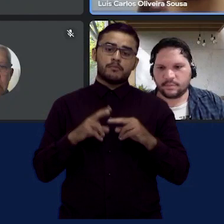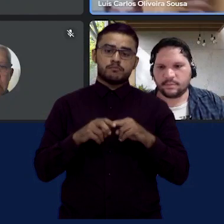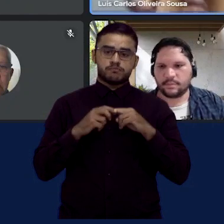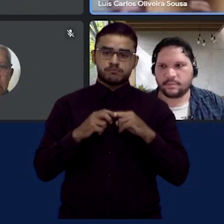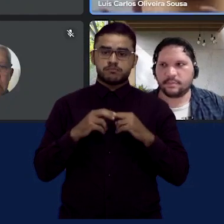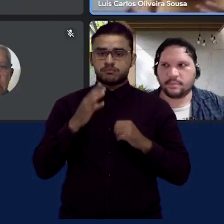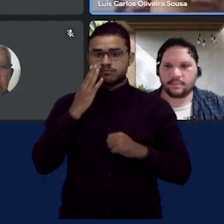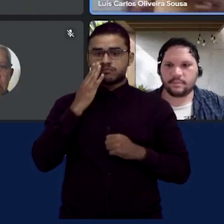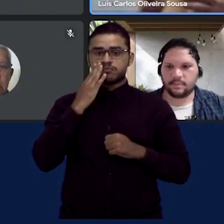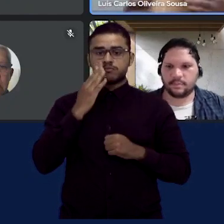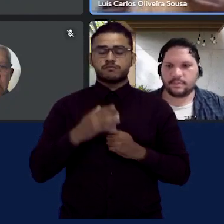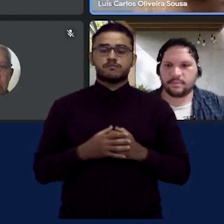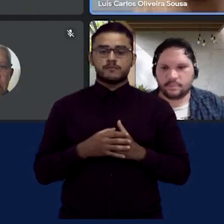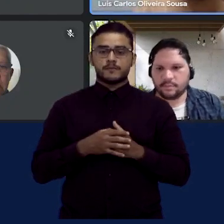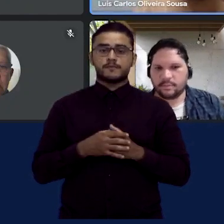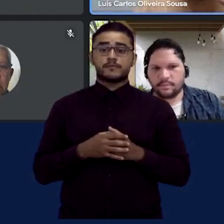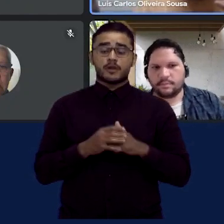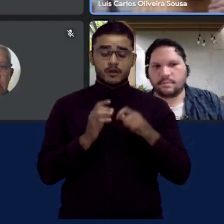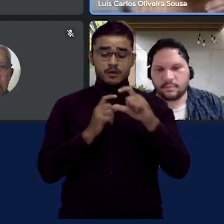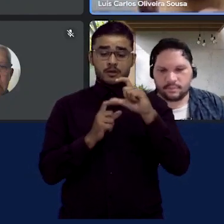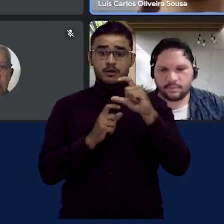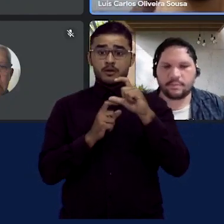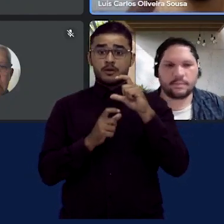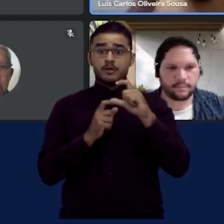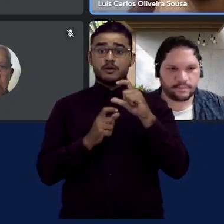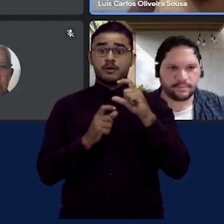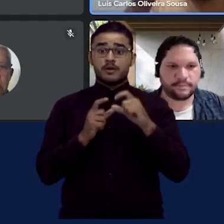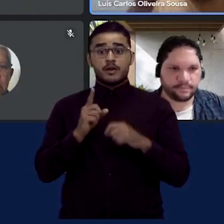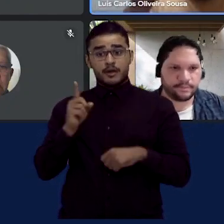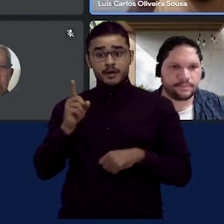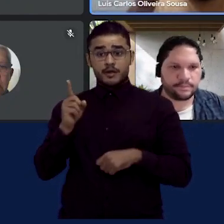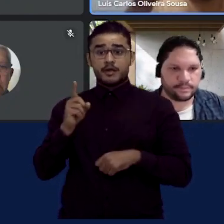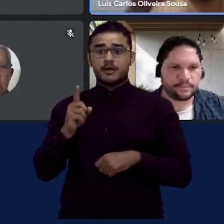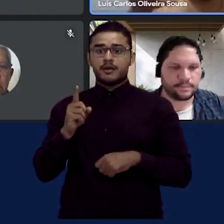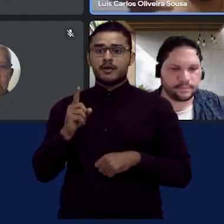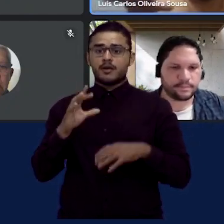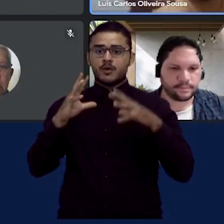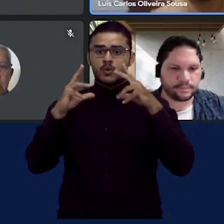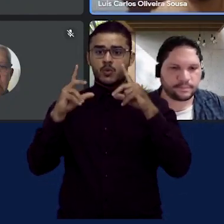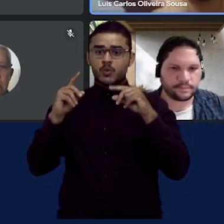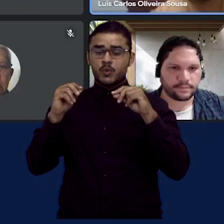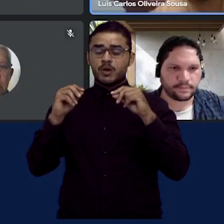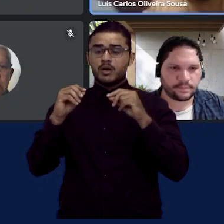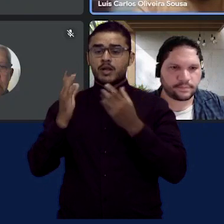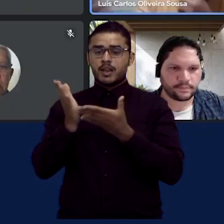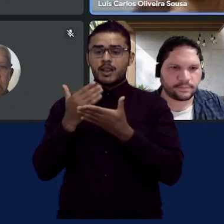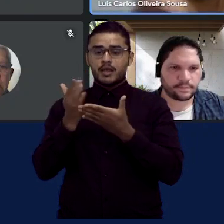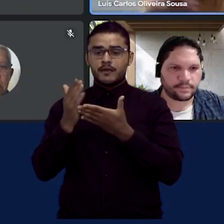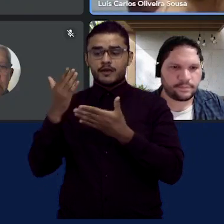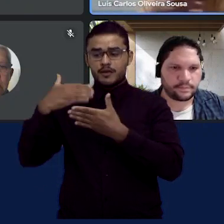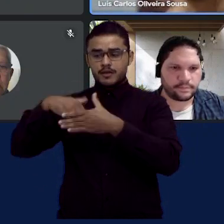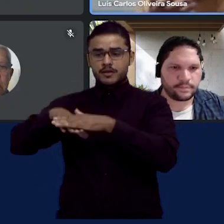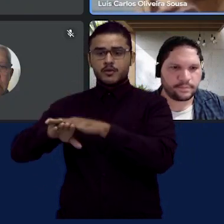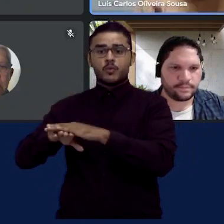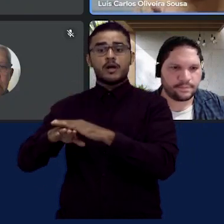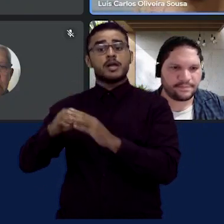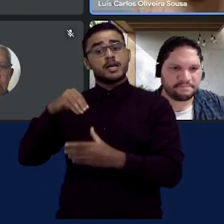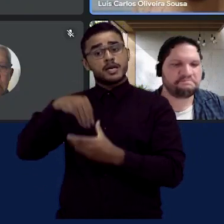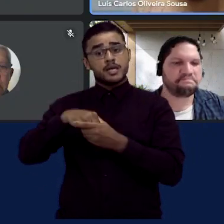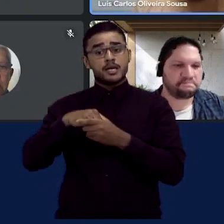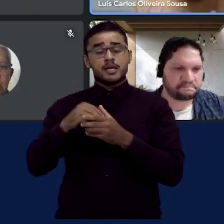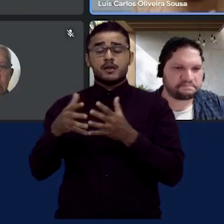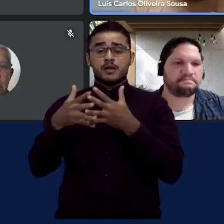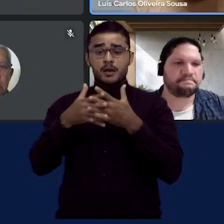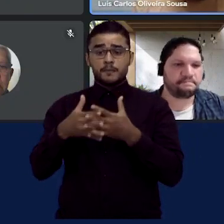quadrinhos. Então, o quadrinho era, inclusive, foi feito pela Raizen, era colocado dentro do porta-luva dos caminhoneiros para que eles pudessem